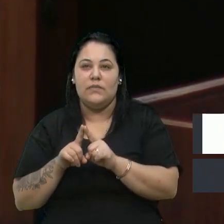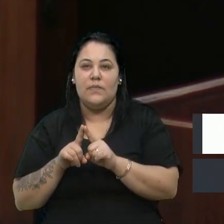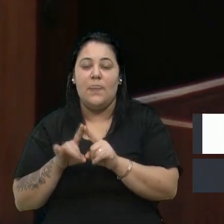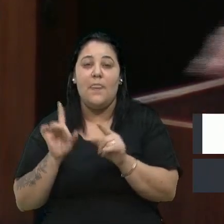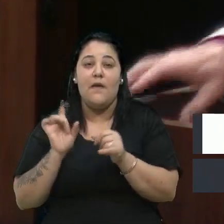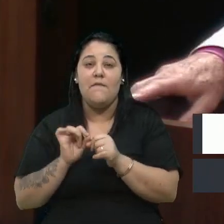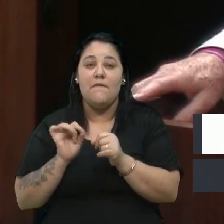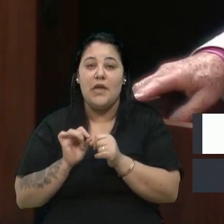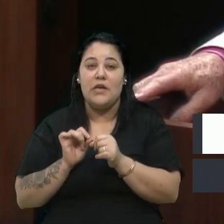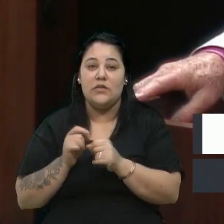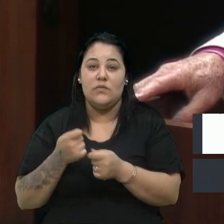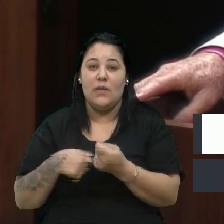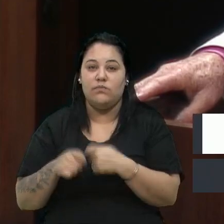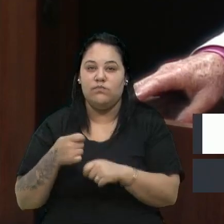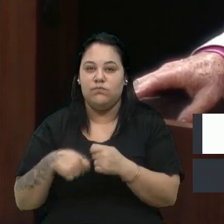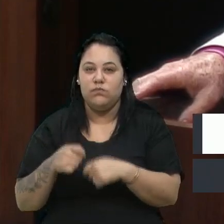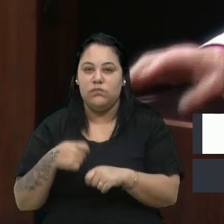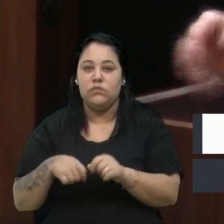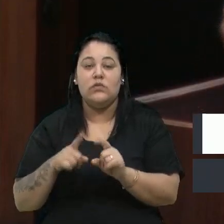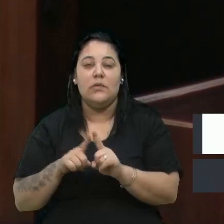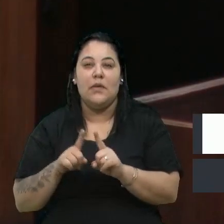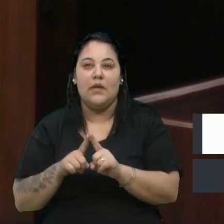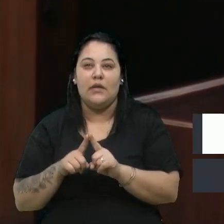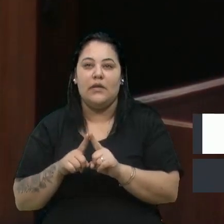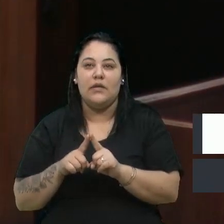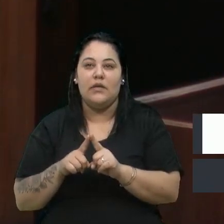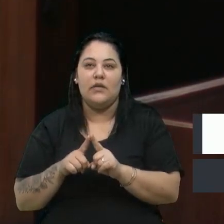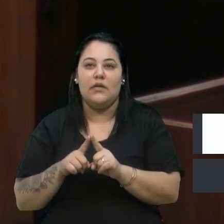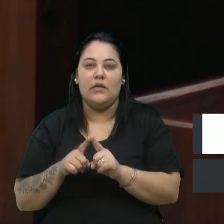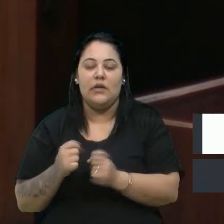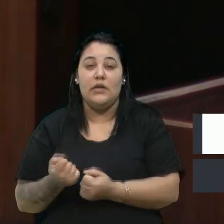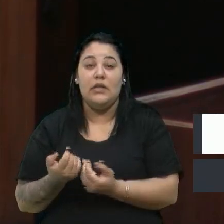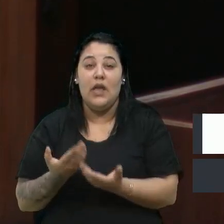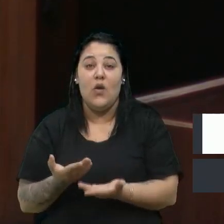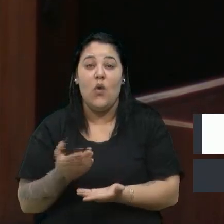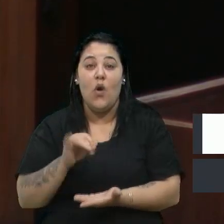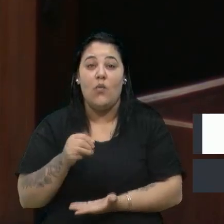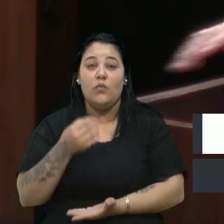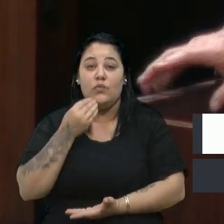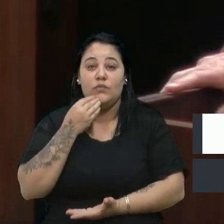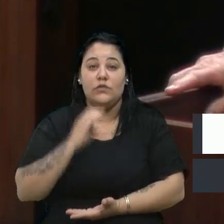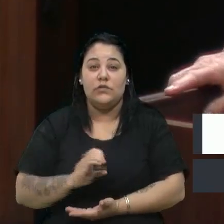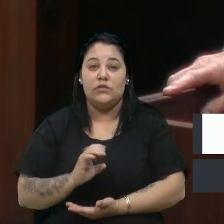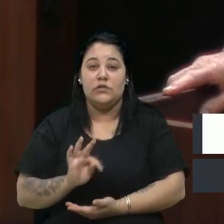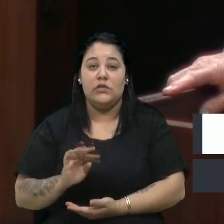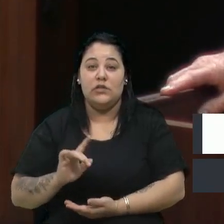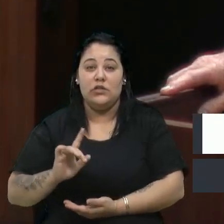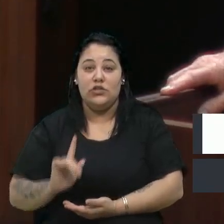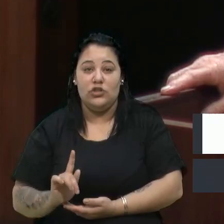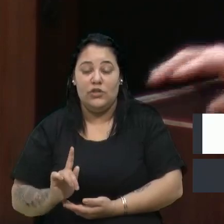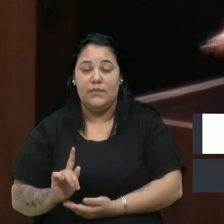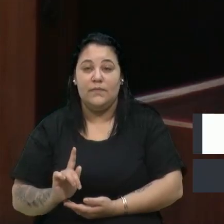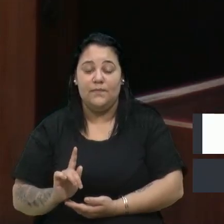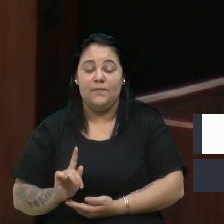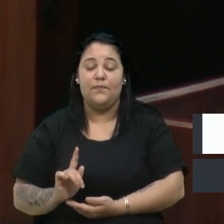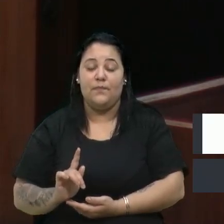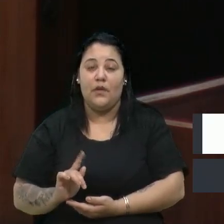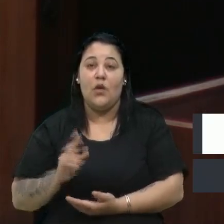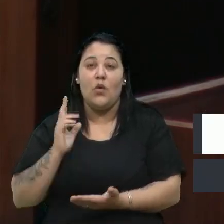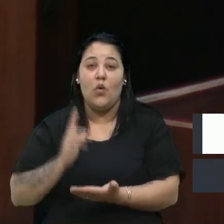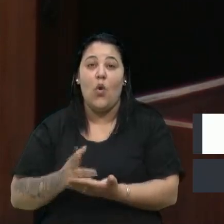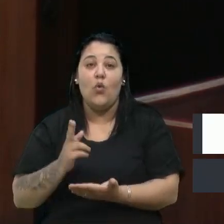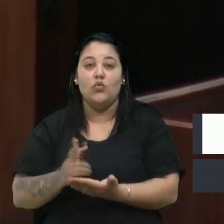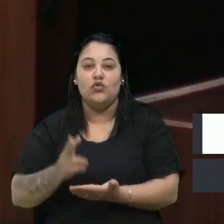fez uma negociação e deu a possibilidade do CTG Rincão da Lealdade